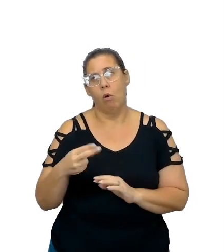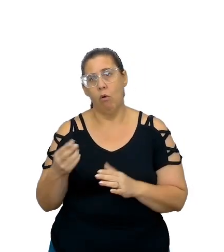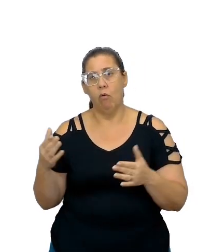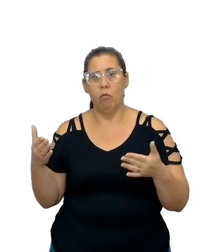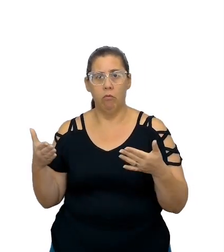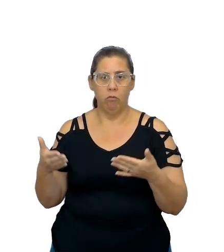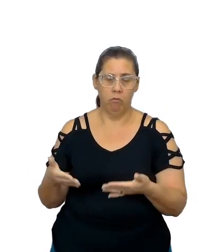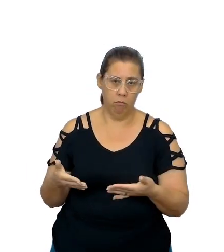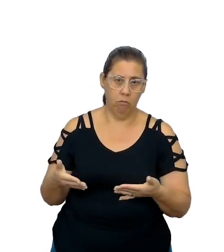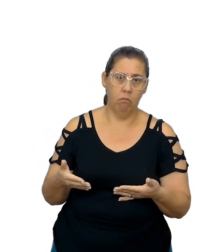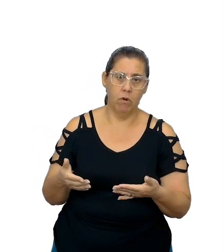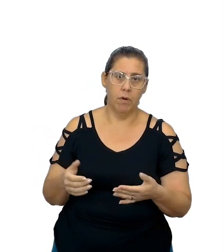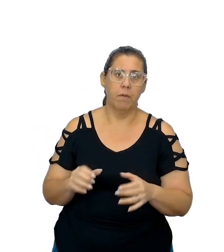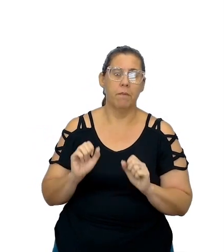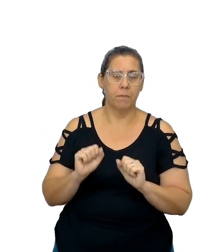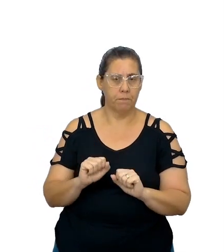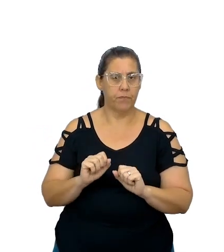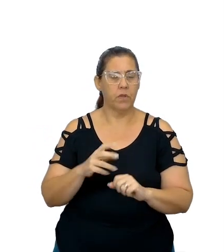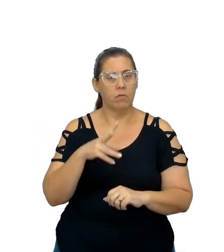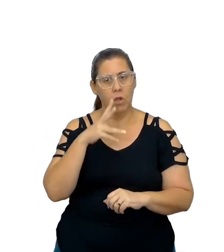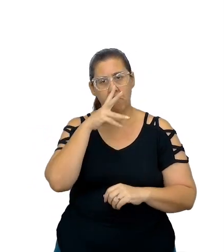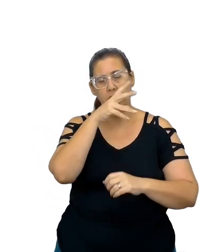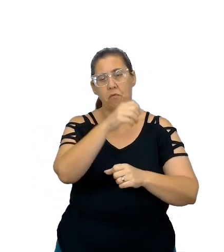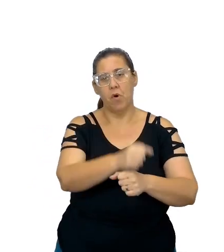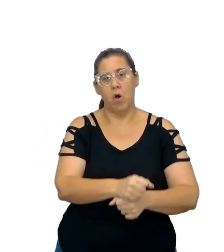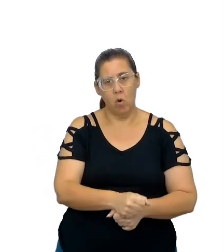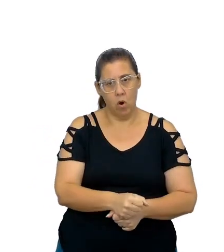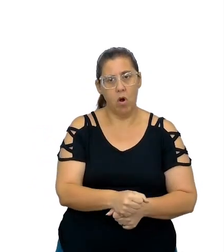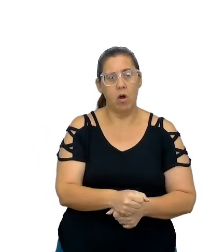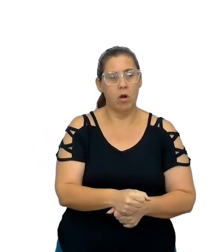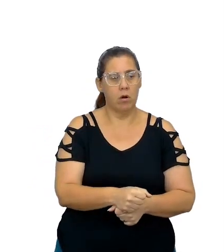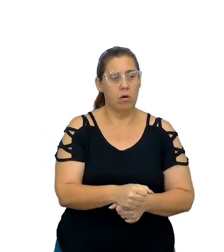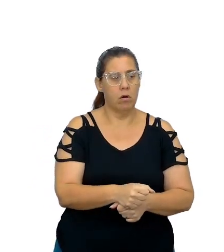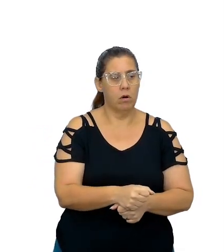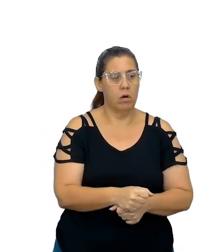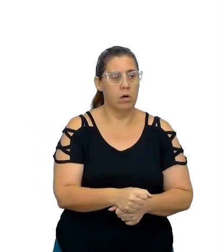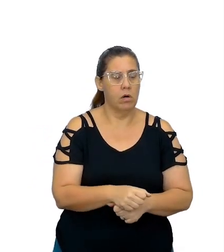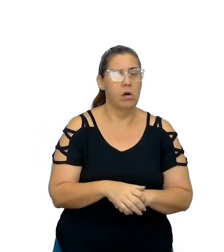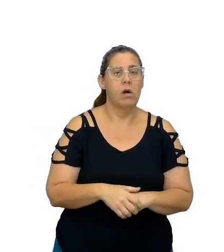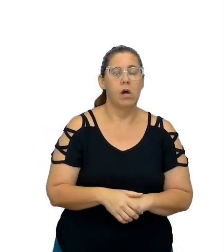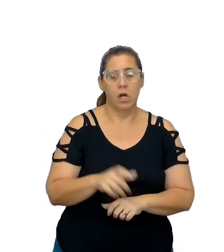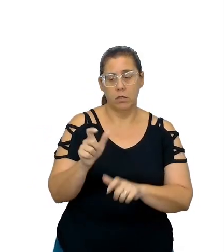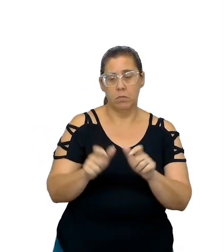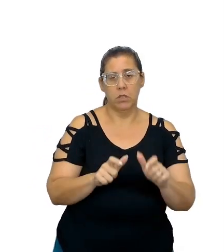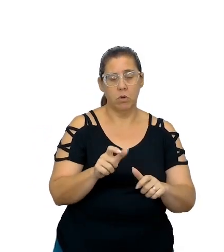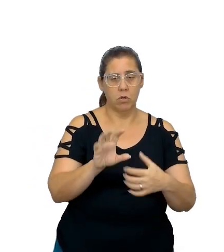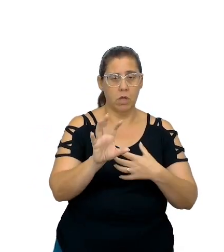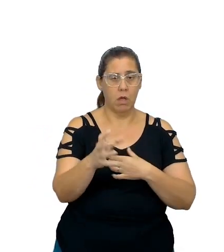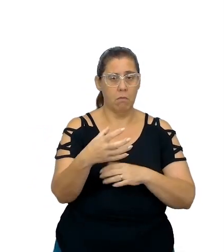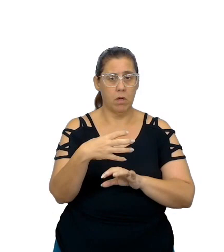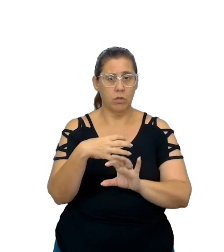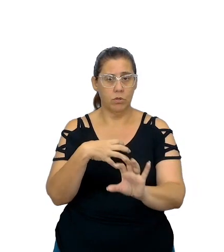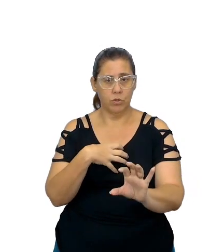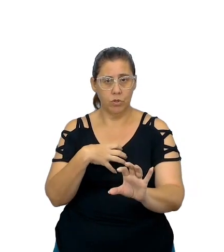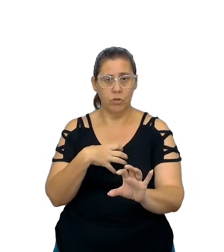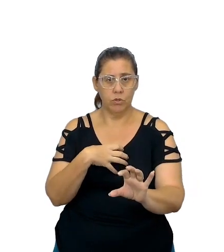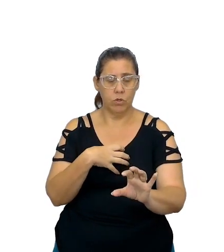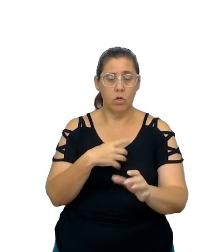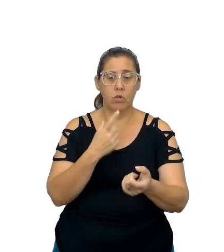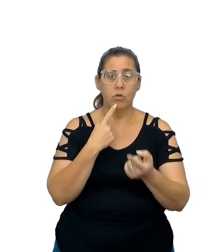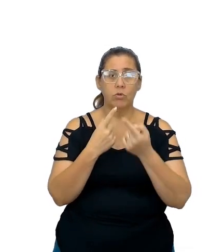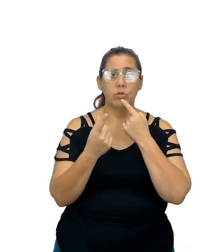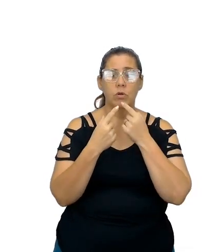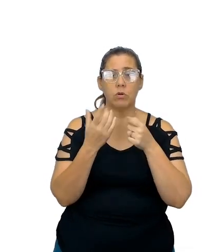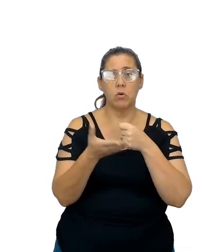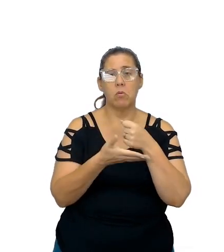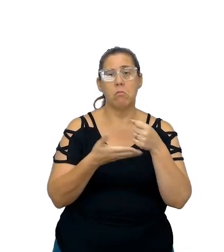artístico literário, ele vai potencializar a humanidade, a empatia e o diálogo com